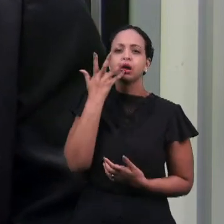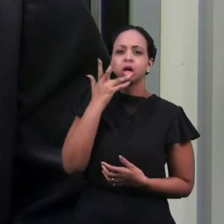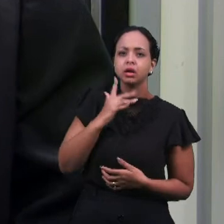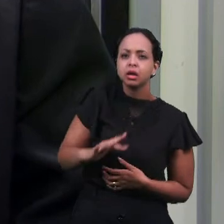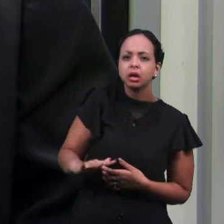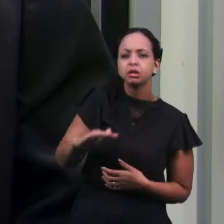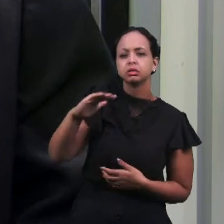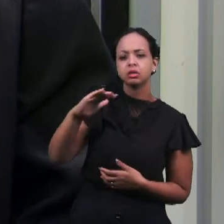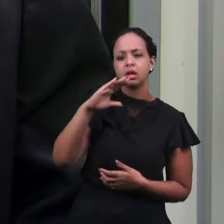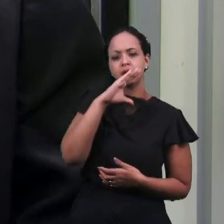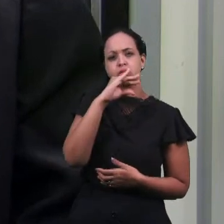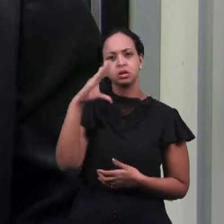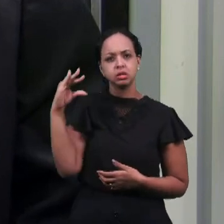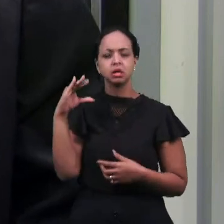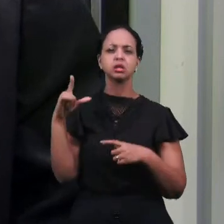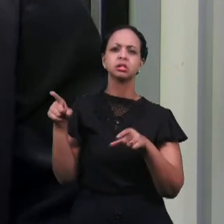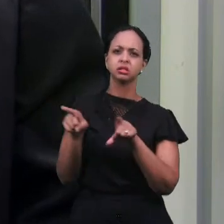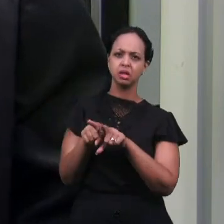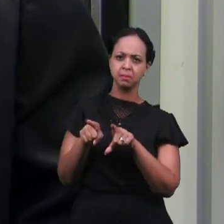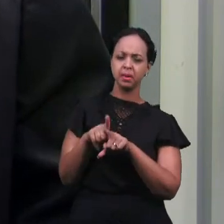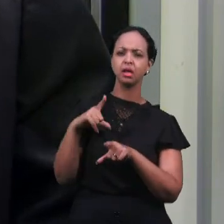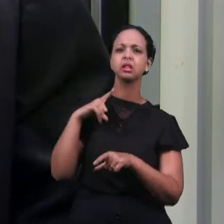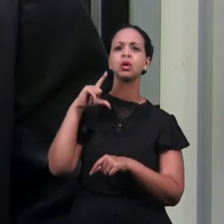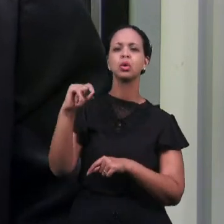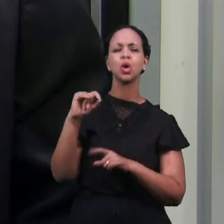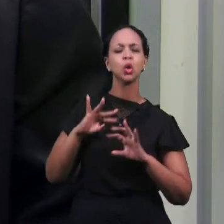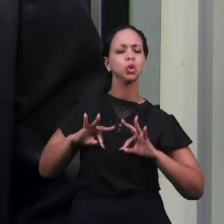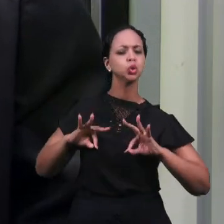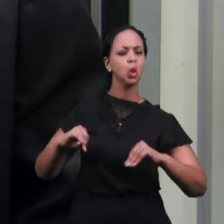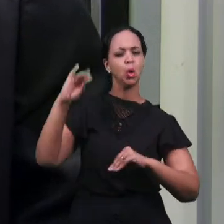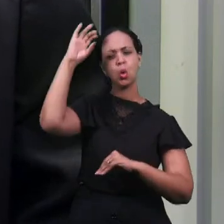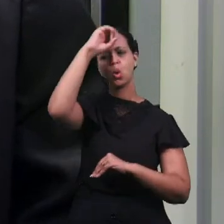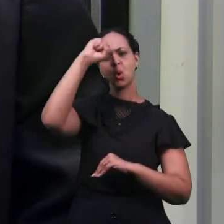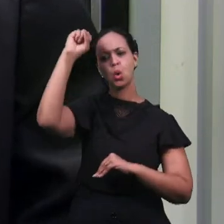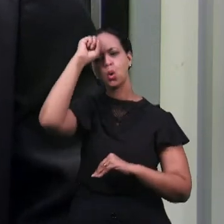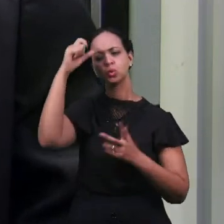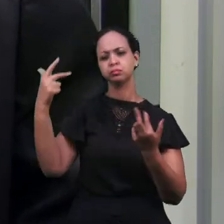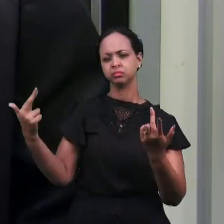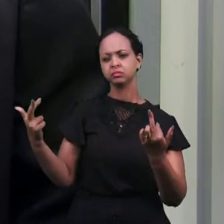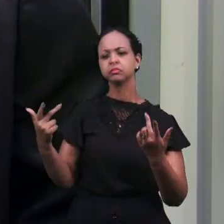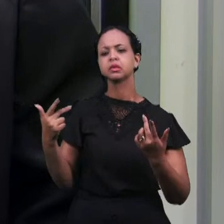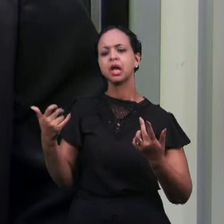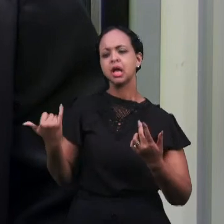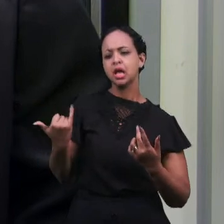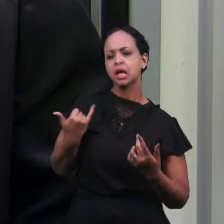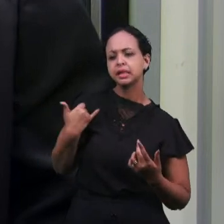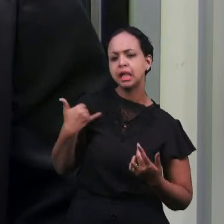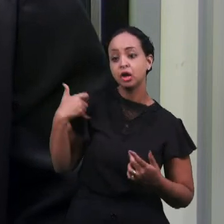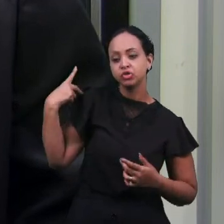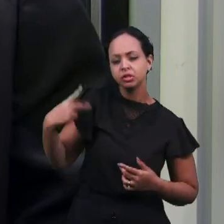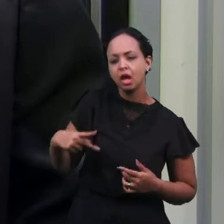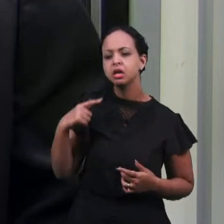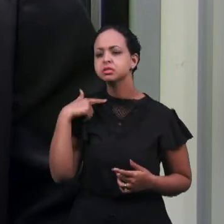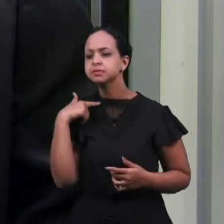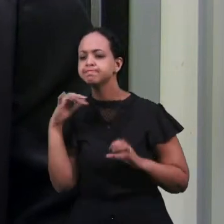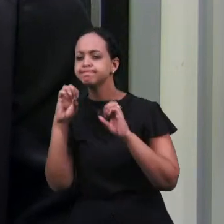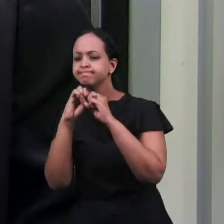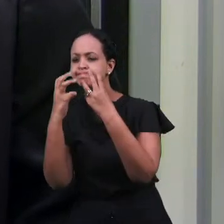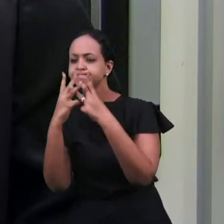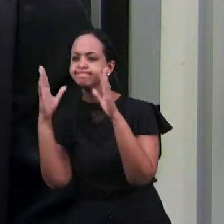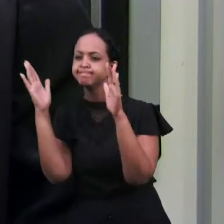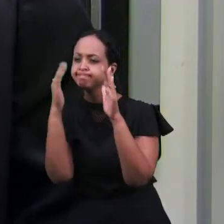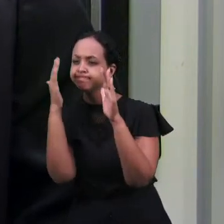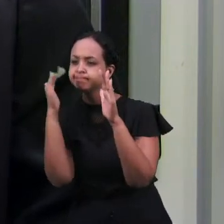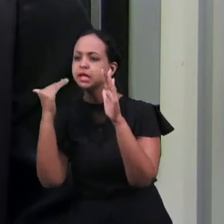adolescentes, participam também de todo o ensino dentro do nível deles, a forma que eles entendem, né? A linguagem